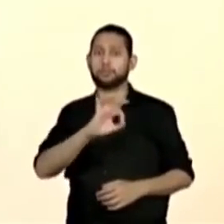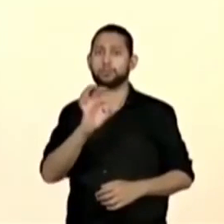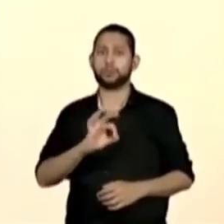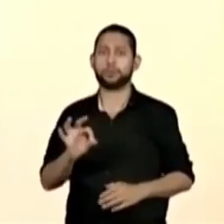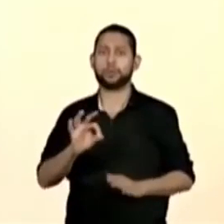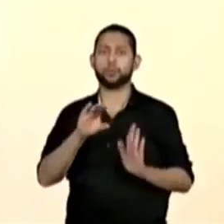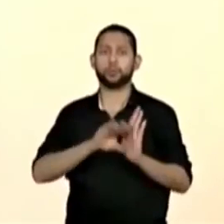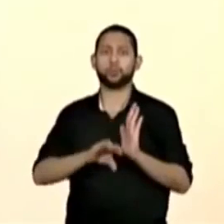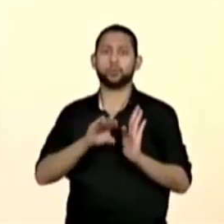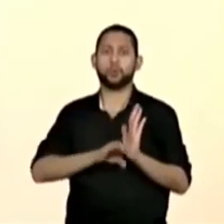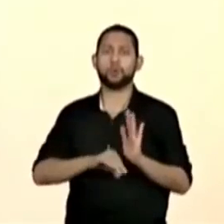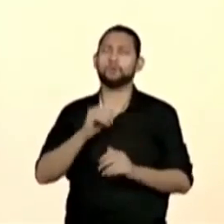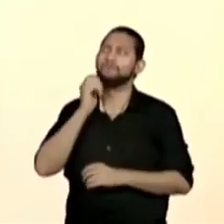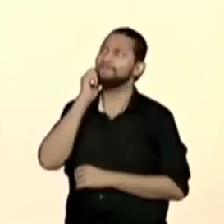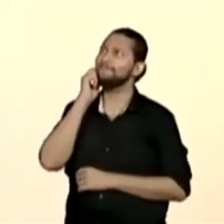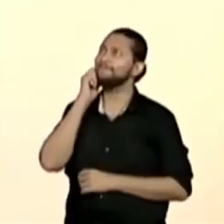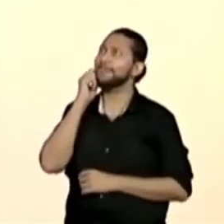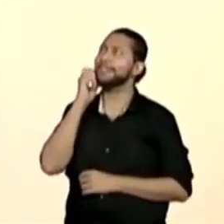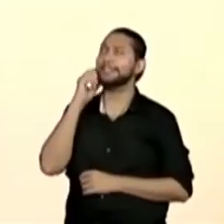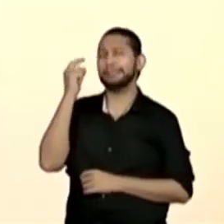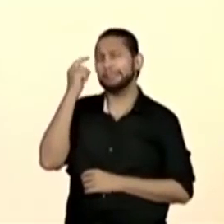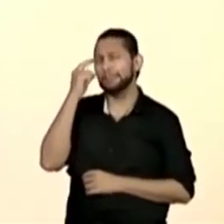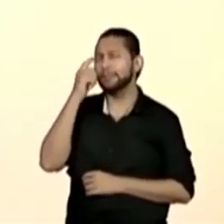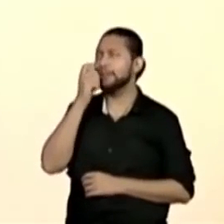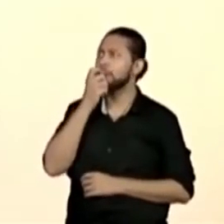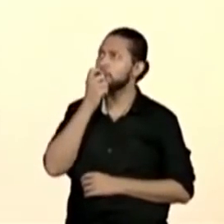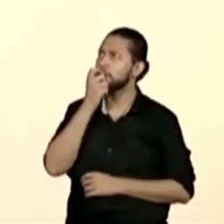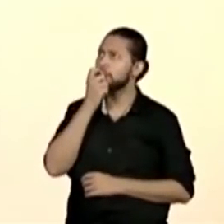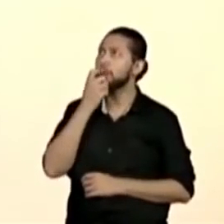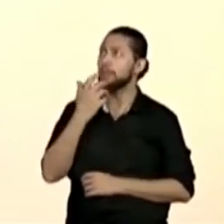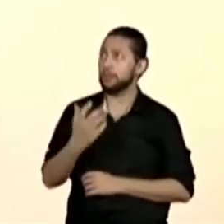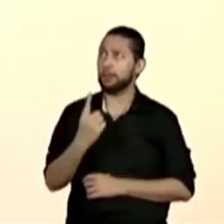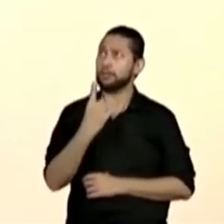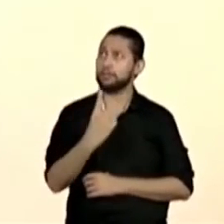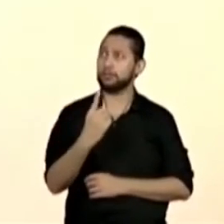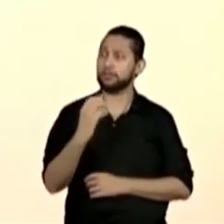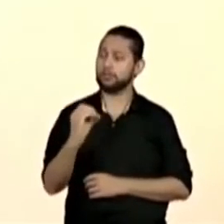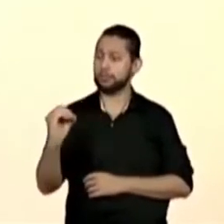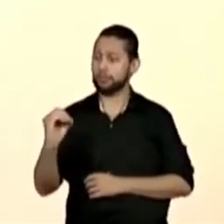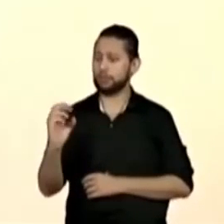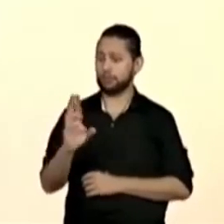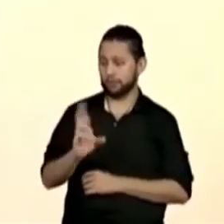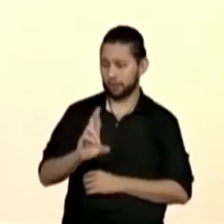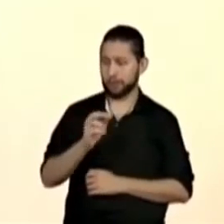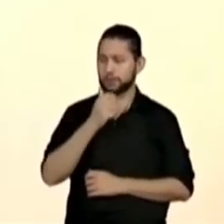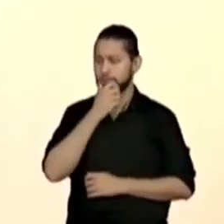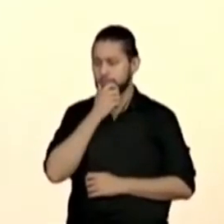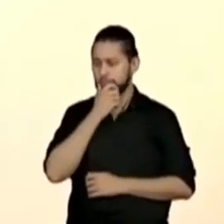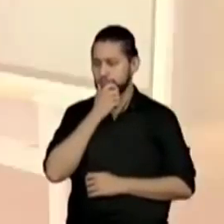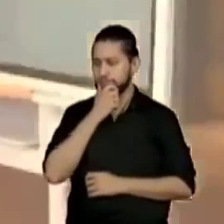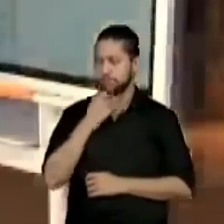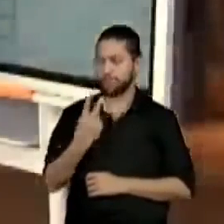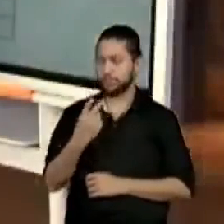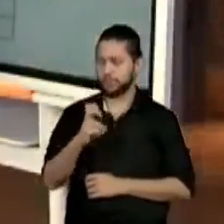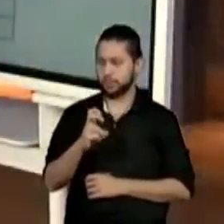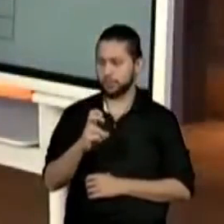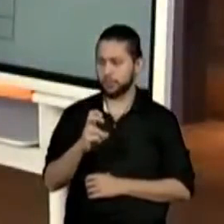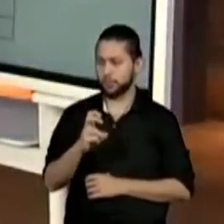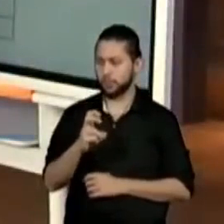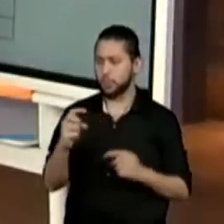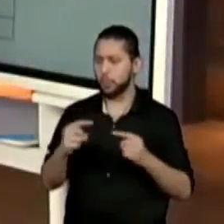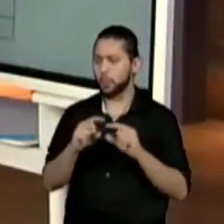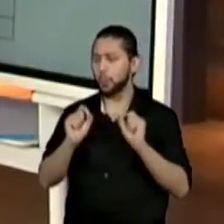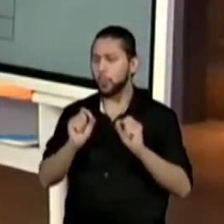de desconto eu posso pensar então que se 50% é